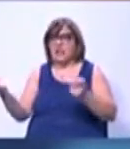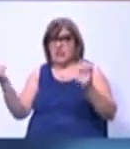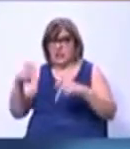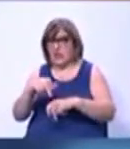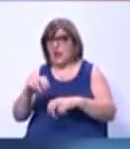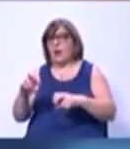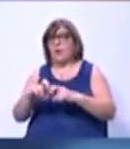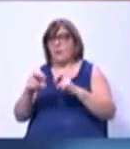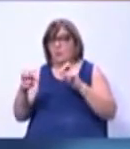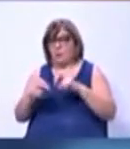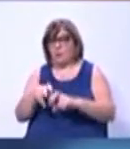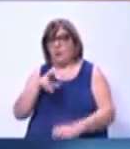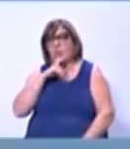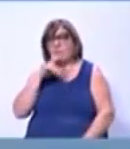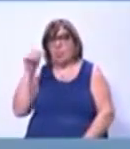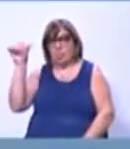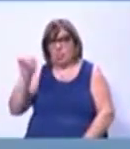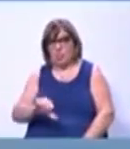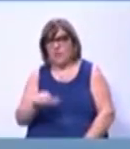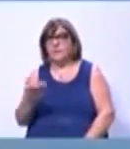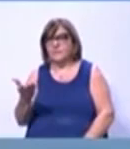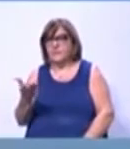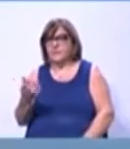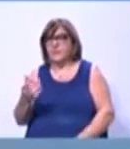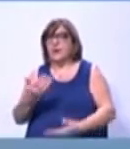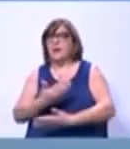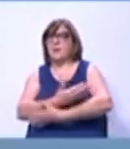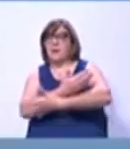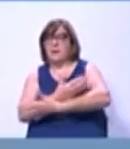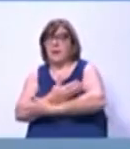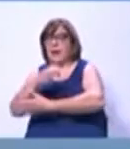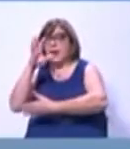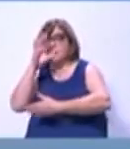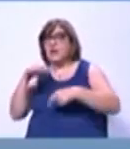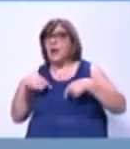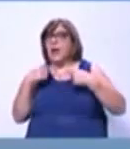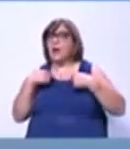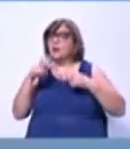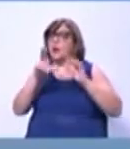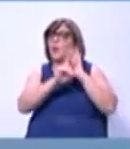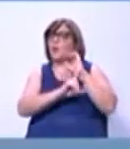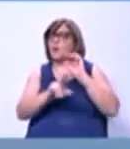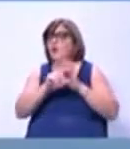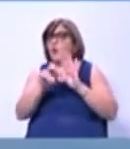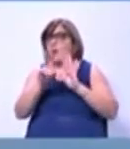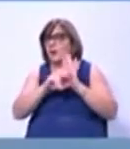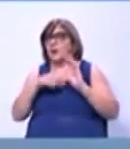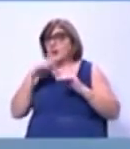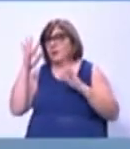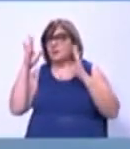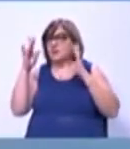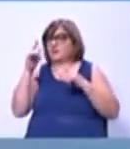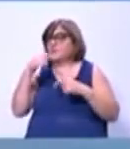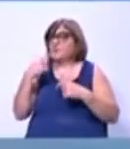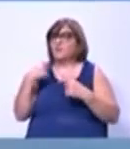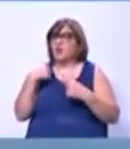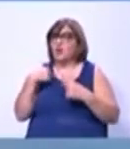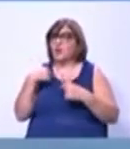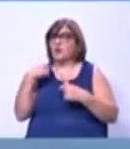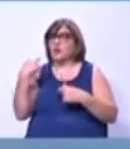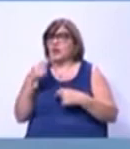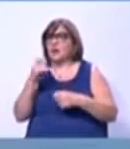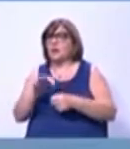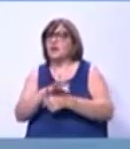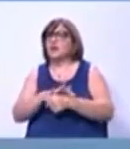Consequências duras. Até porque os bebês, esta capacidade de autorregulação, não é? Imaginemos nós, por exemplo, sei lá, eu tenho